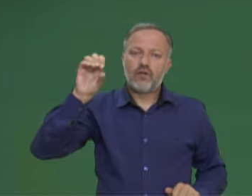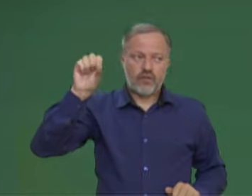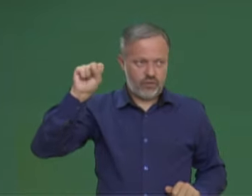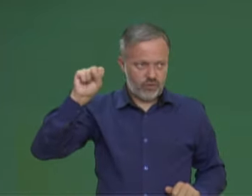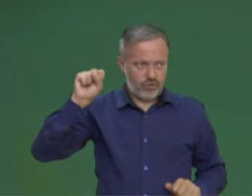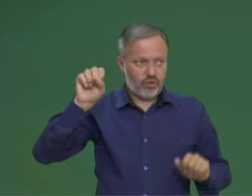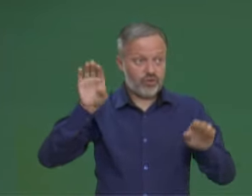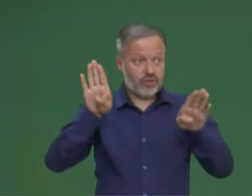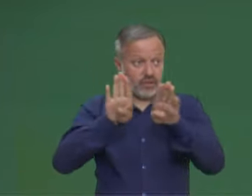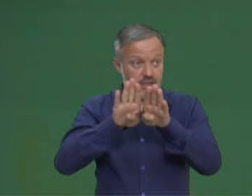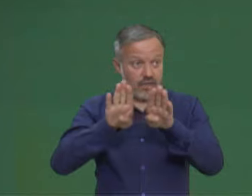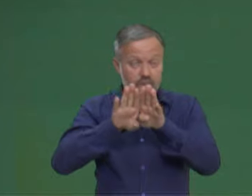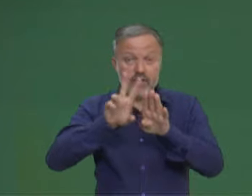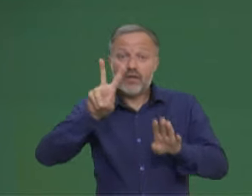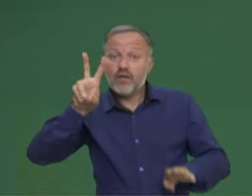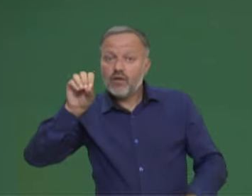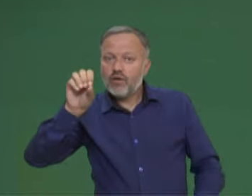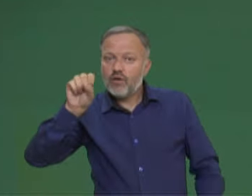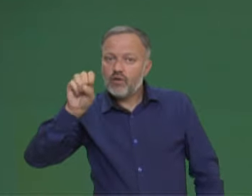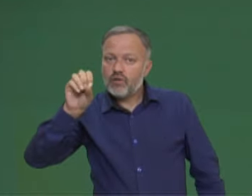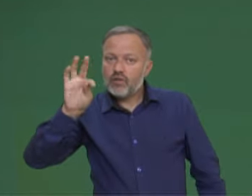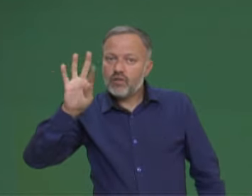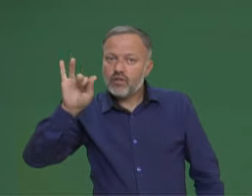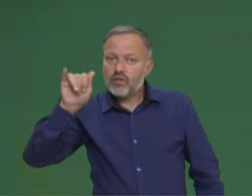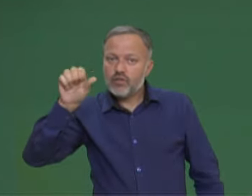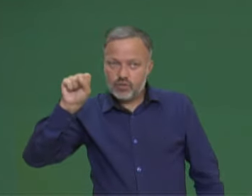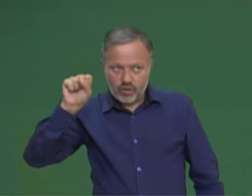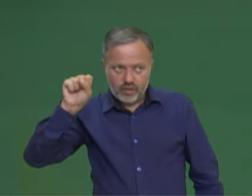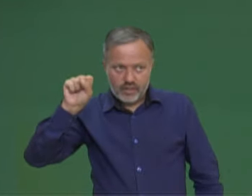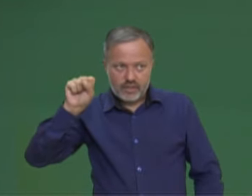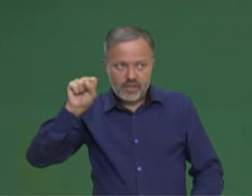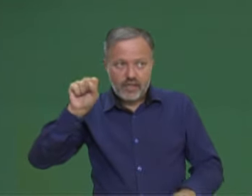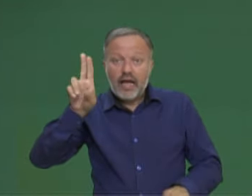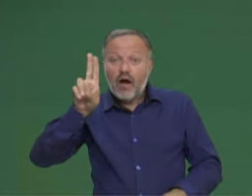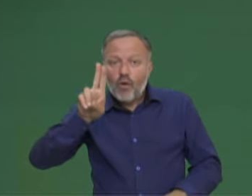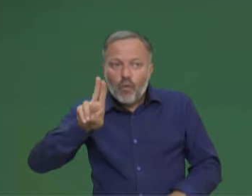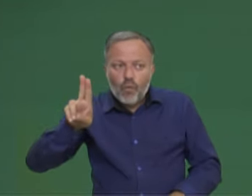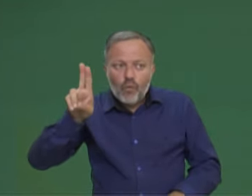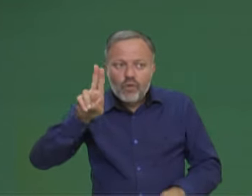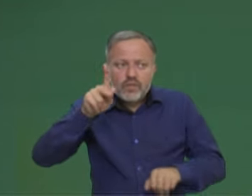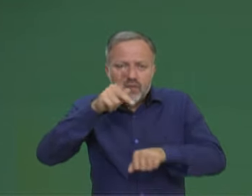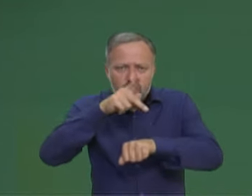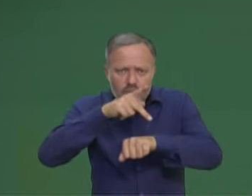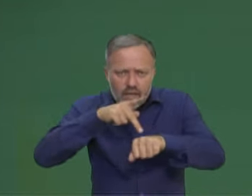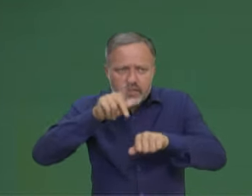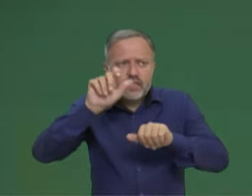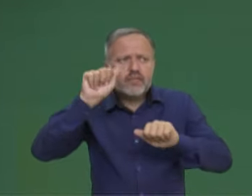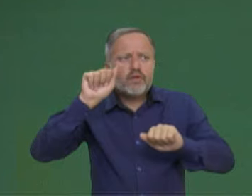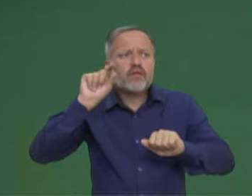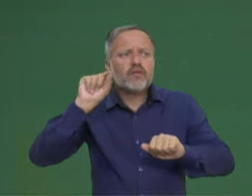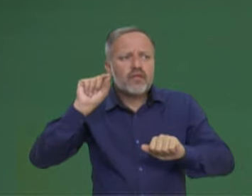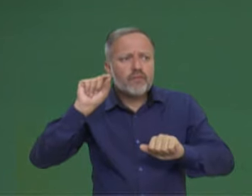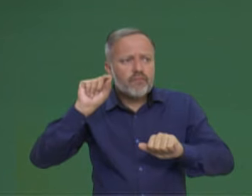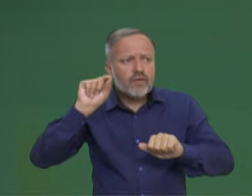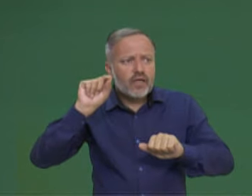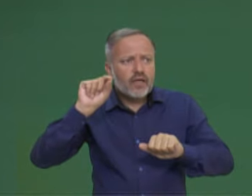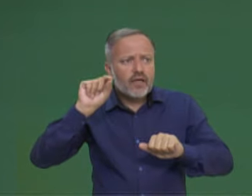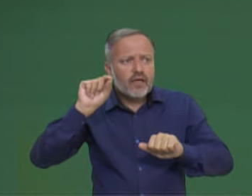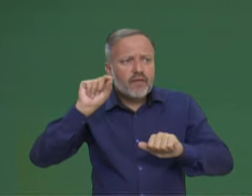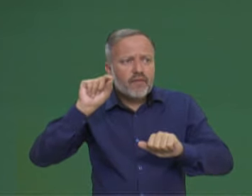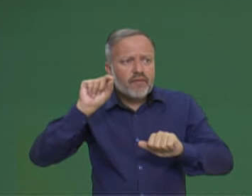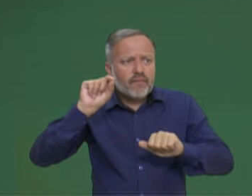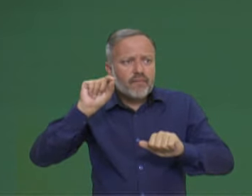usa, não tiene, não suele utilizar. Por que não tem o hábito de utilizar? Porque eles já usam aqui, ó, na